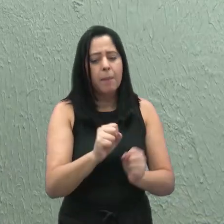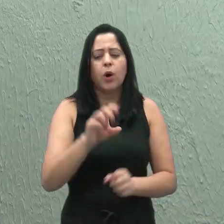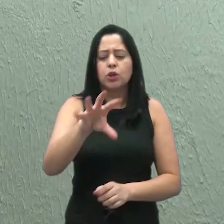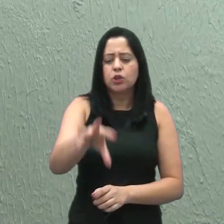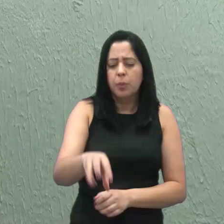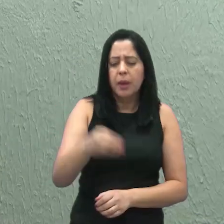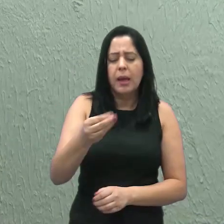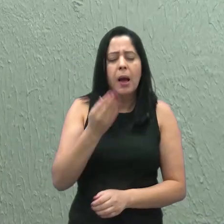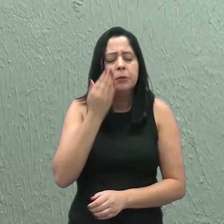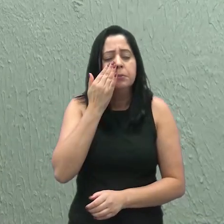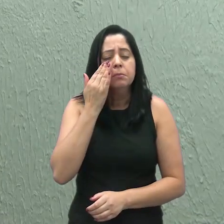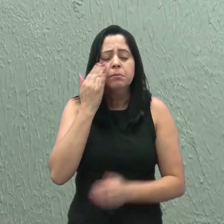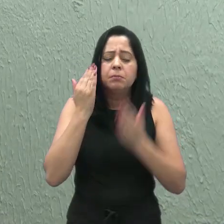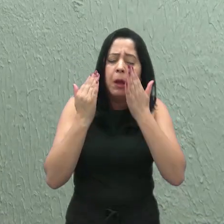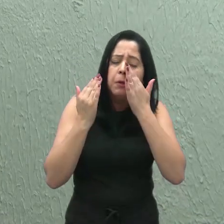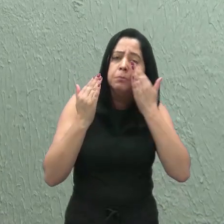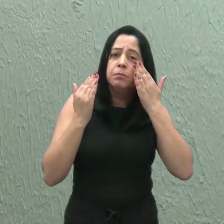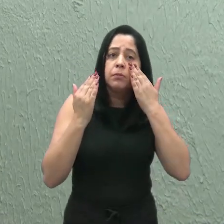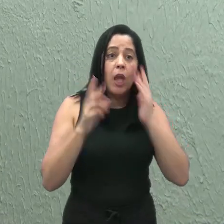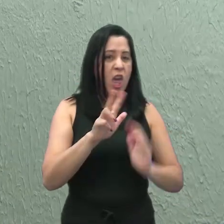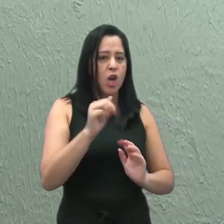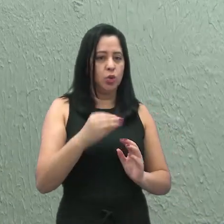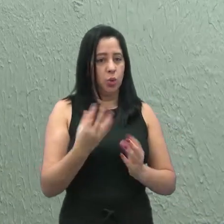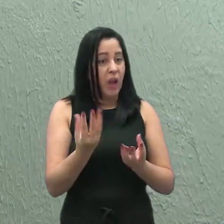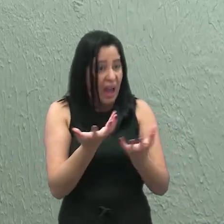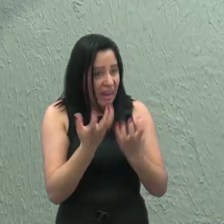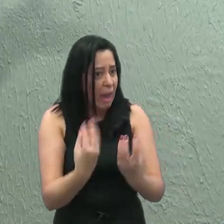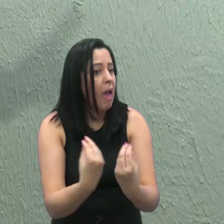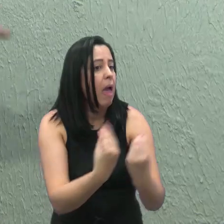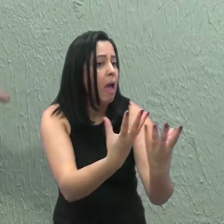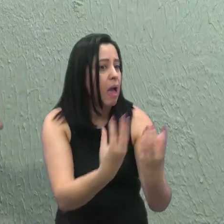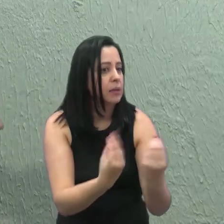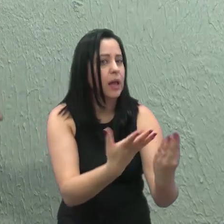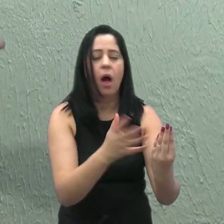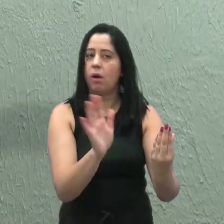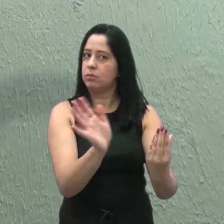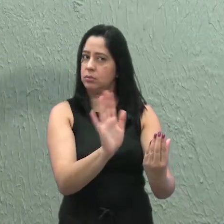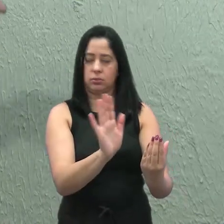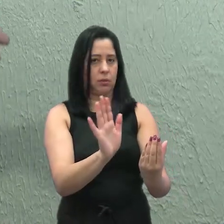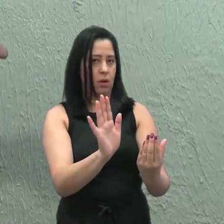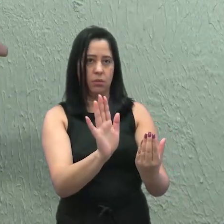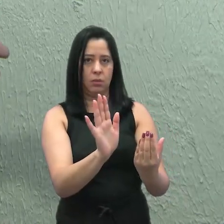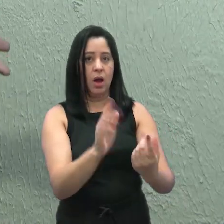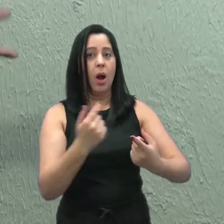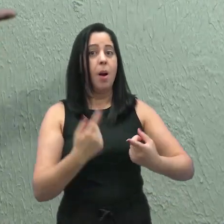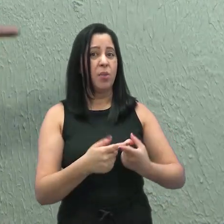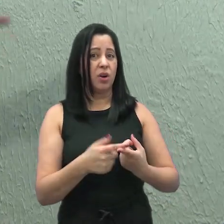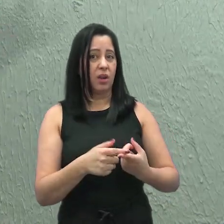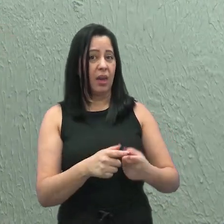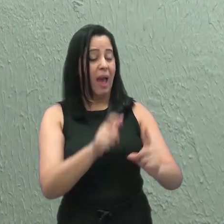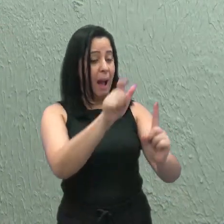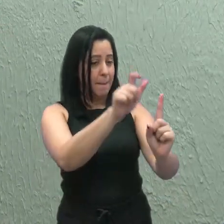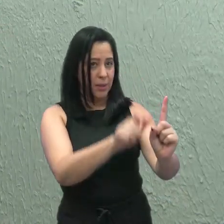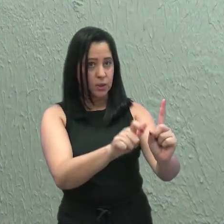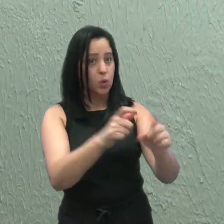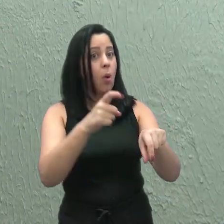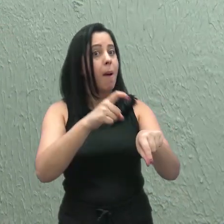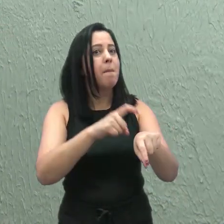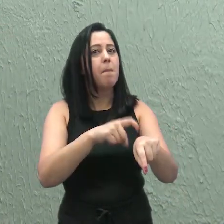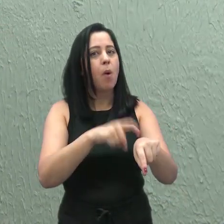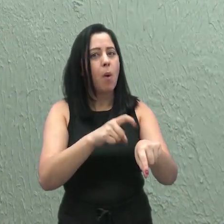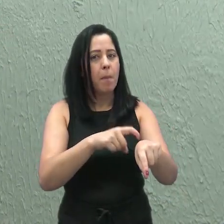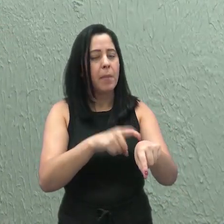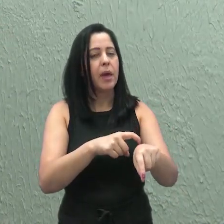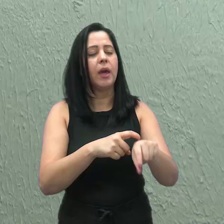ela retira dali e enxuga suas lágrimas. A gente nunca oferece a caixinha de lenço para ela, por quê? Porque ela está no